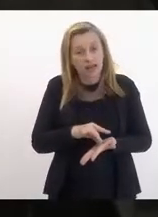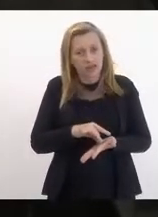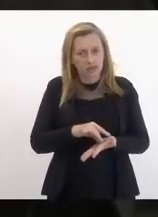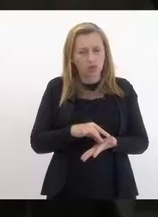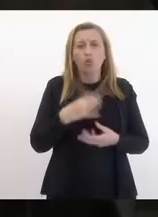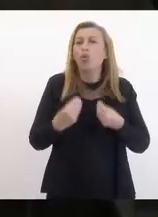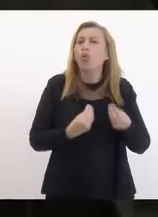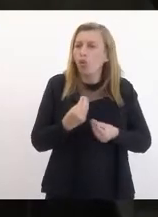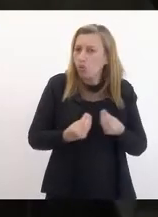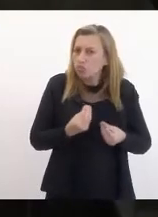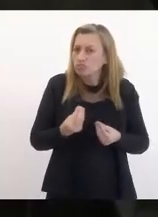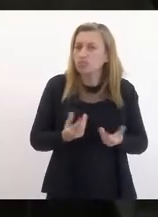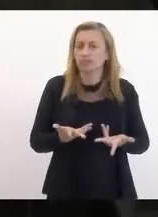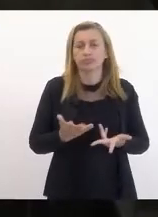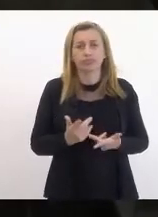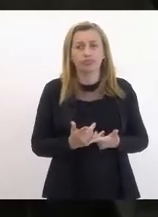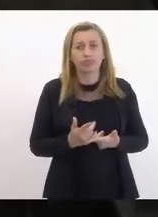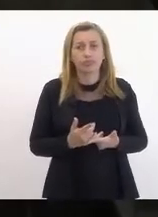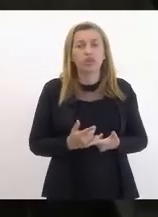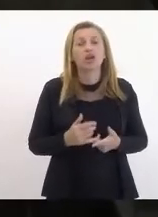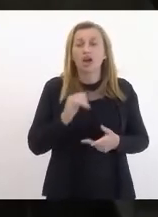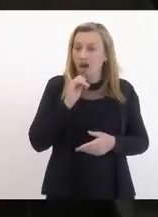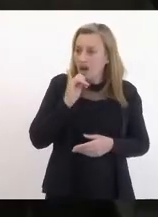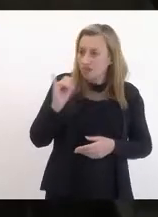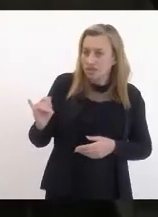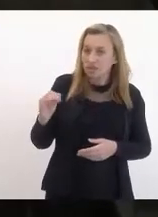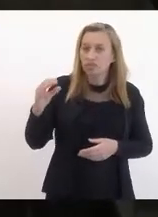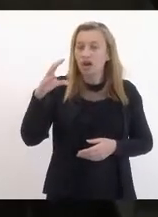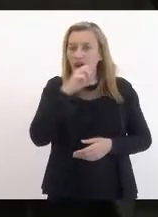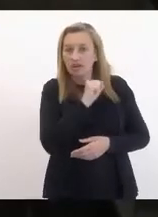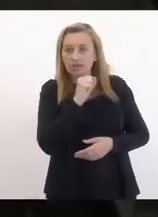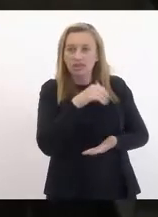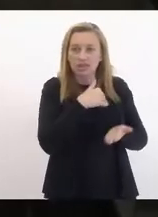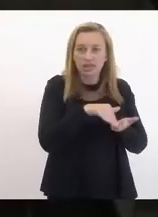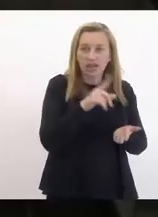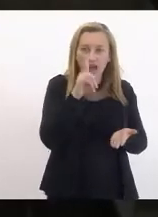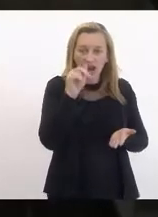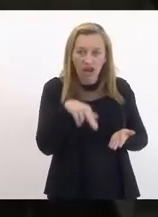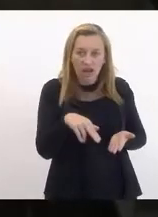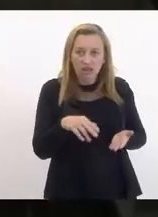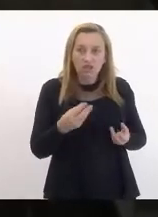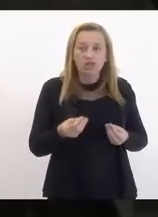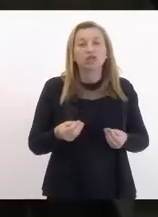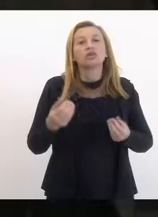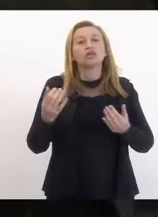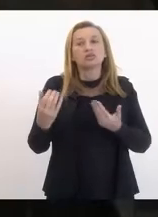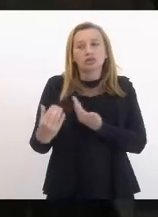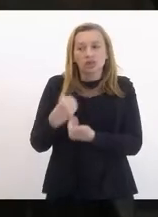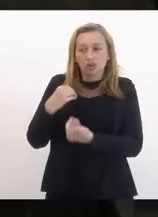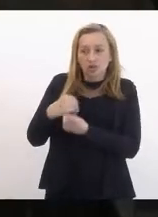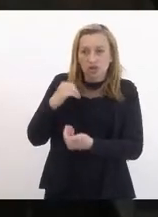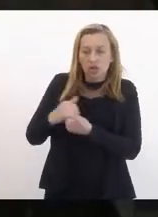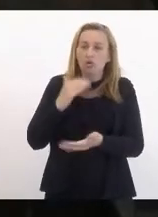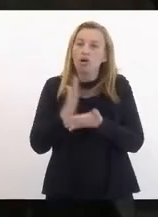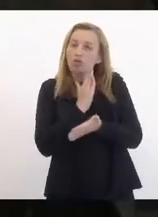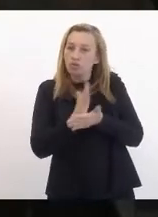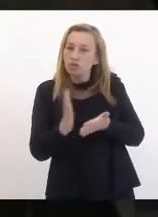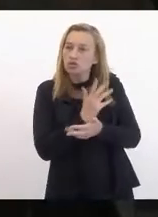forma como aconteceu. E nós acionamos de imediato o secretário Alan Turnovski, que nos deu algumas orientações, inclusive